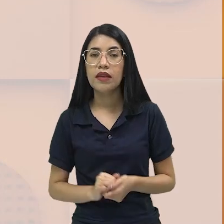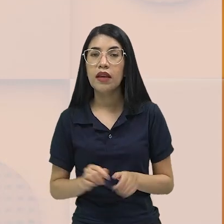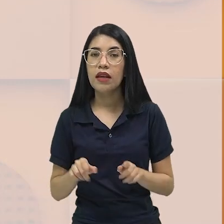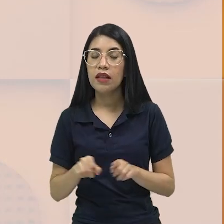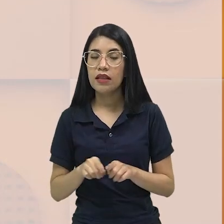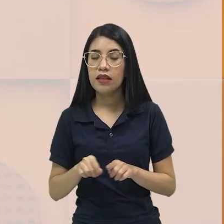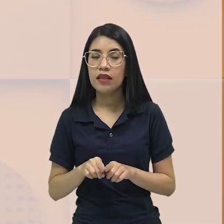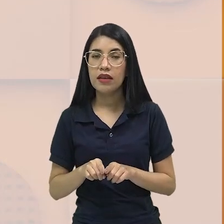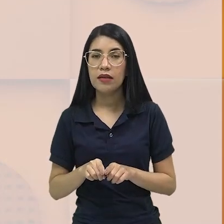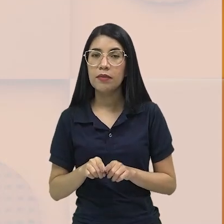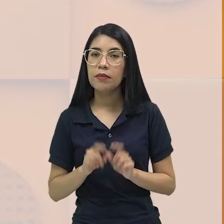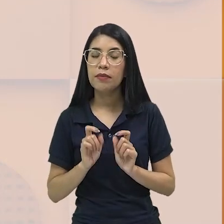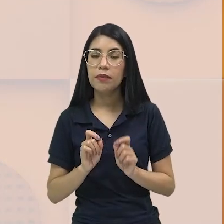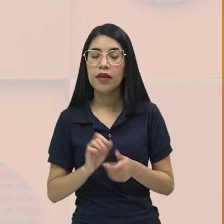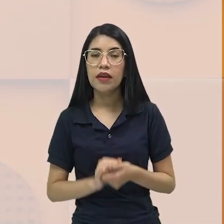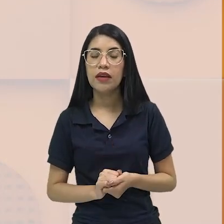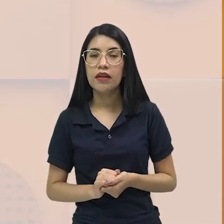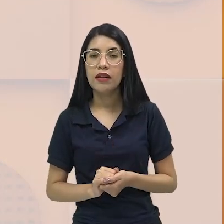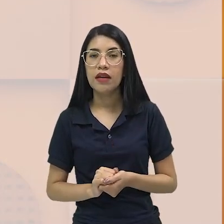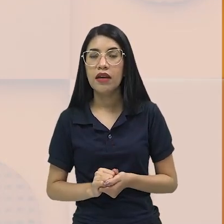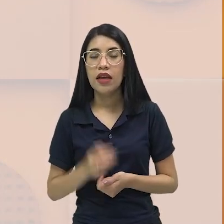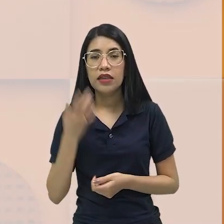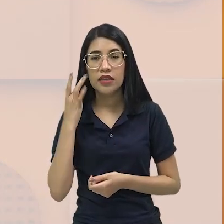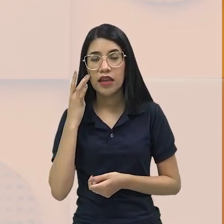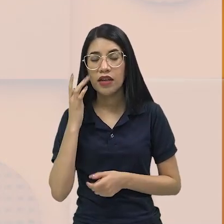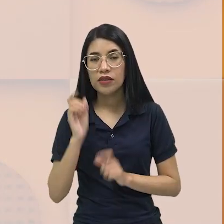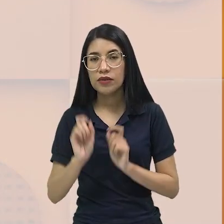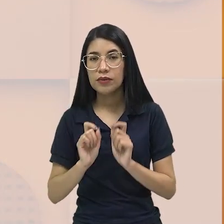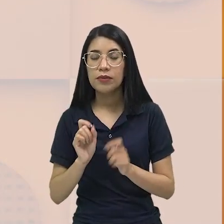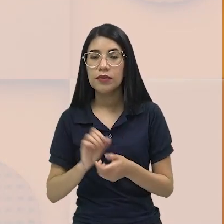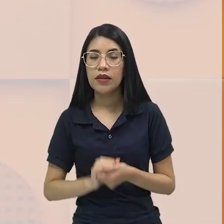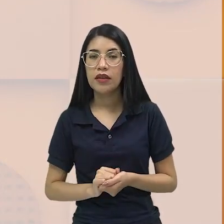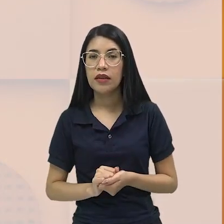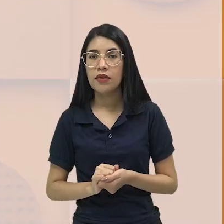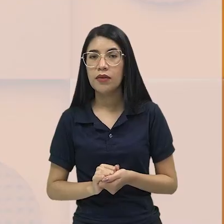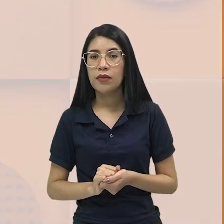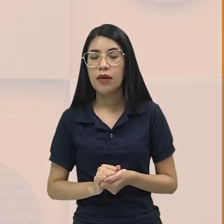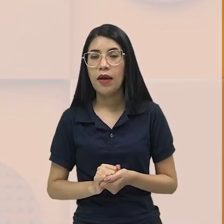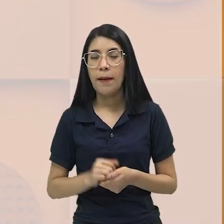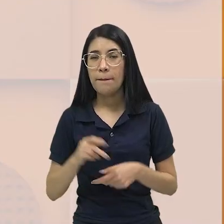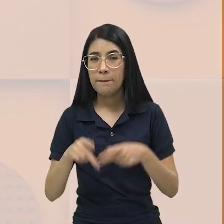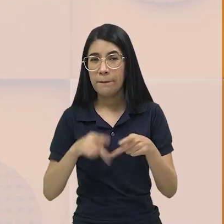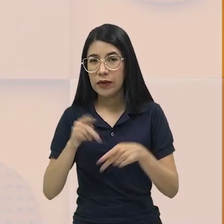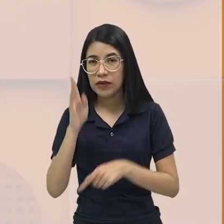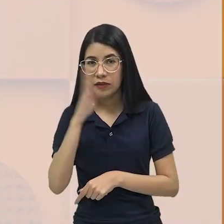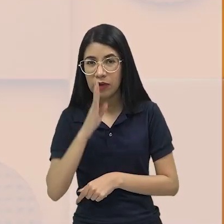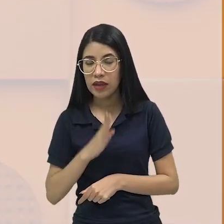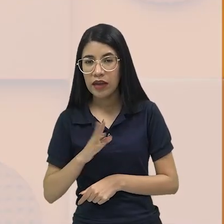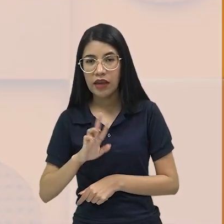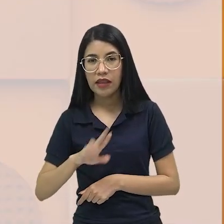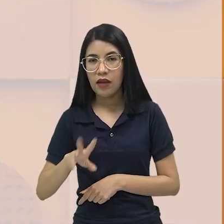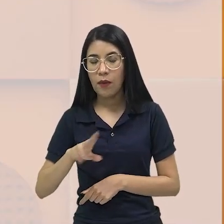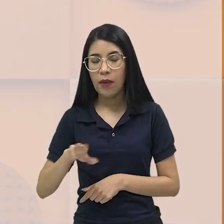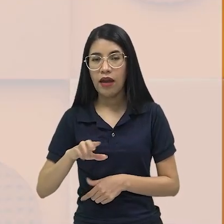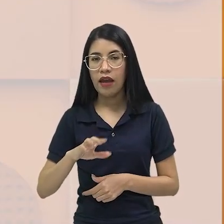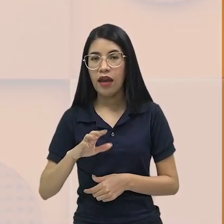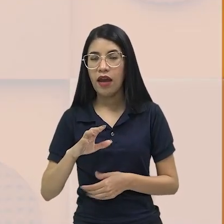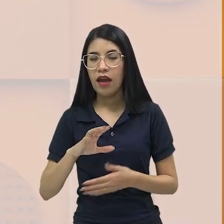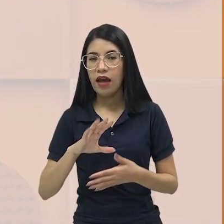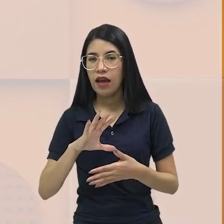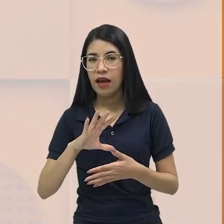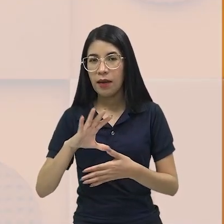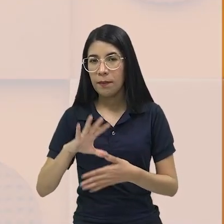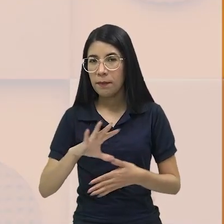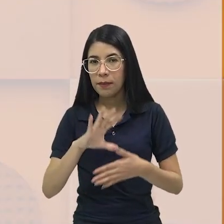Inclusive, tá, gente? Eles não consideram um brasileiro como um americano ou sul-americano. Eles